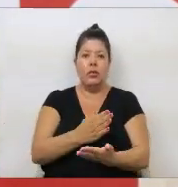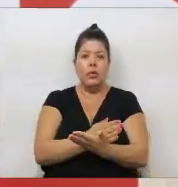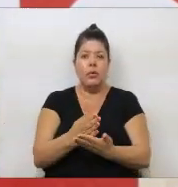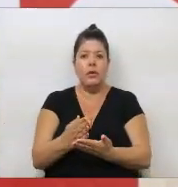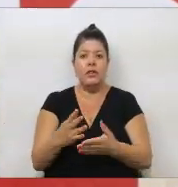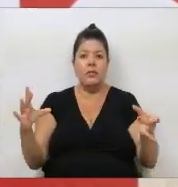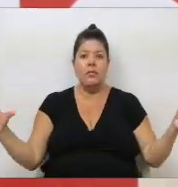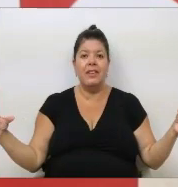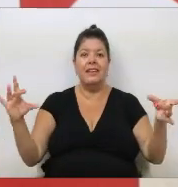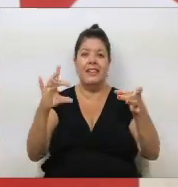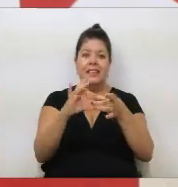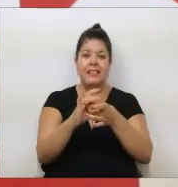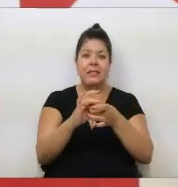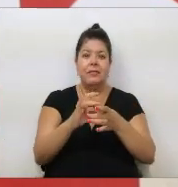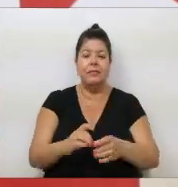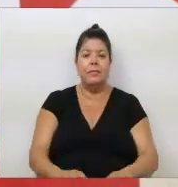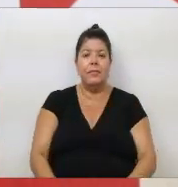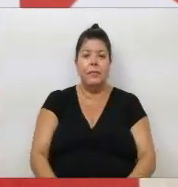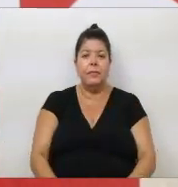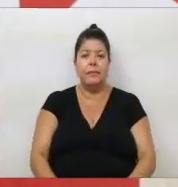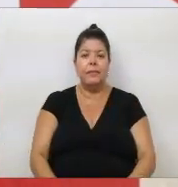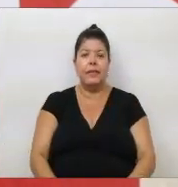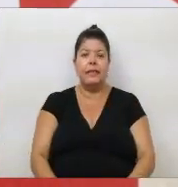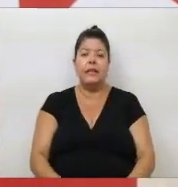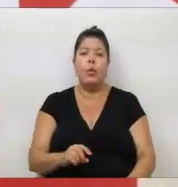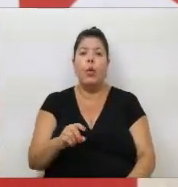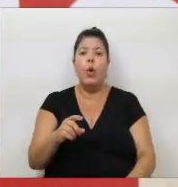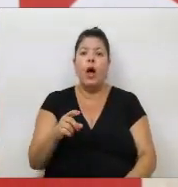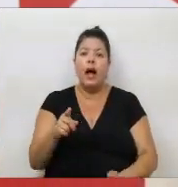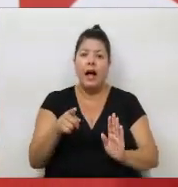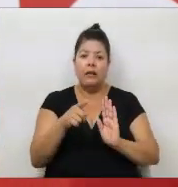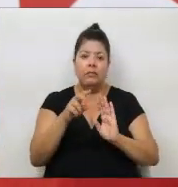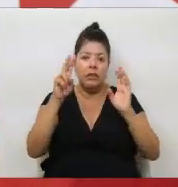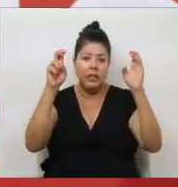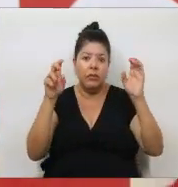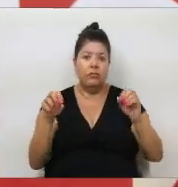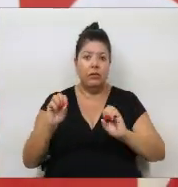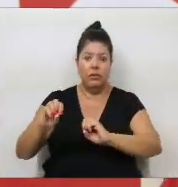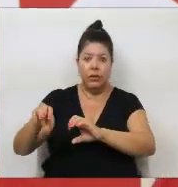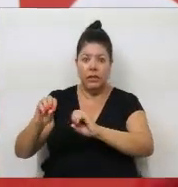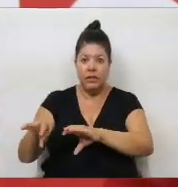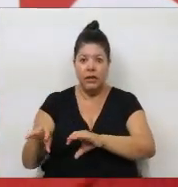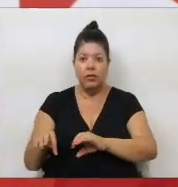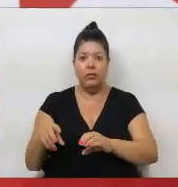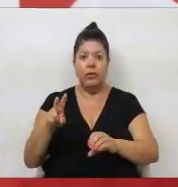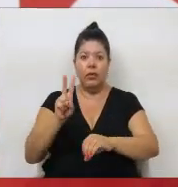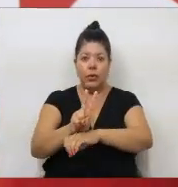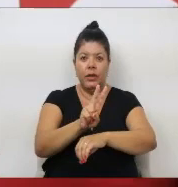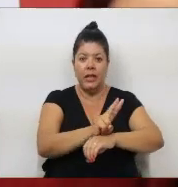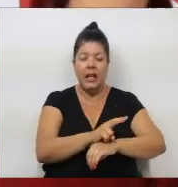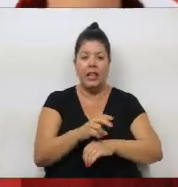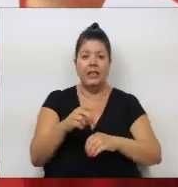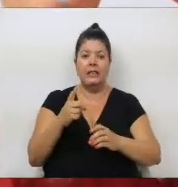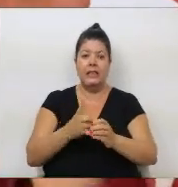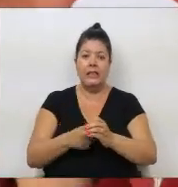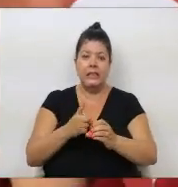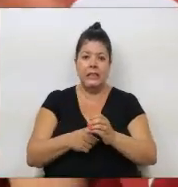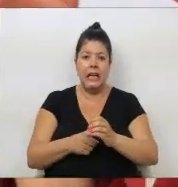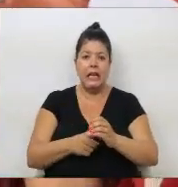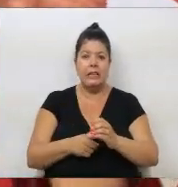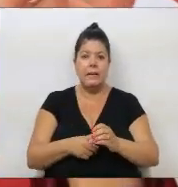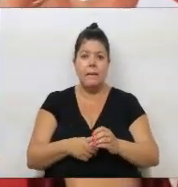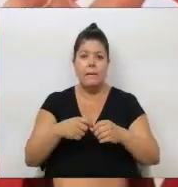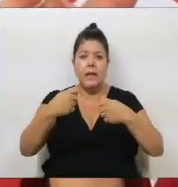uma integração. Então, a questão da educação, a questão do cuidar da cidade, ele vai perpassar por todas